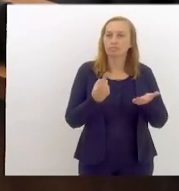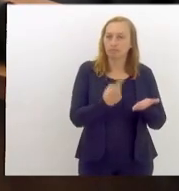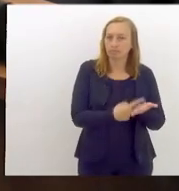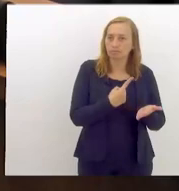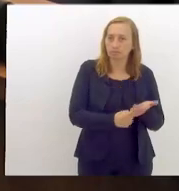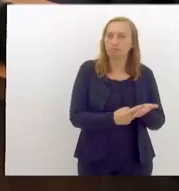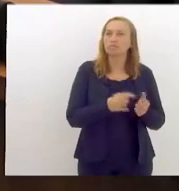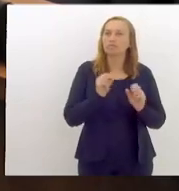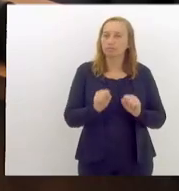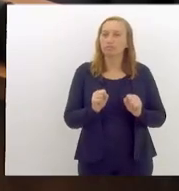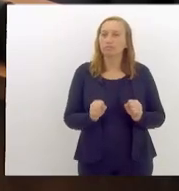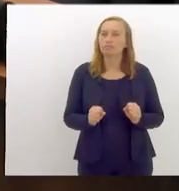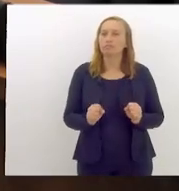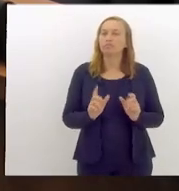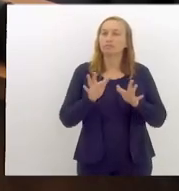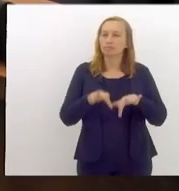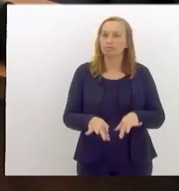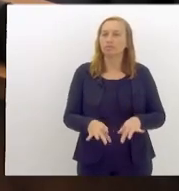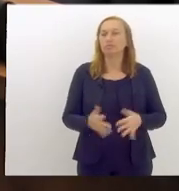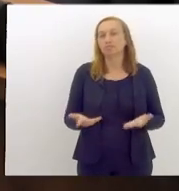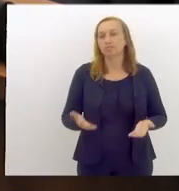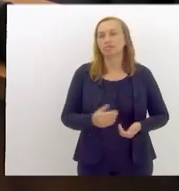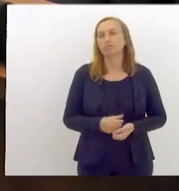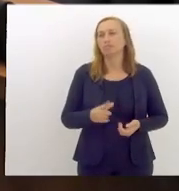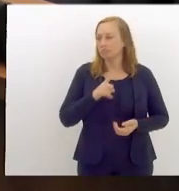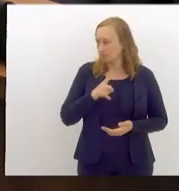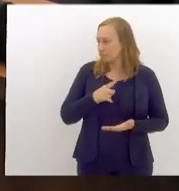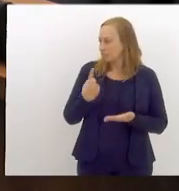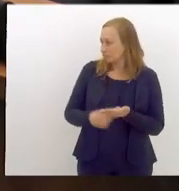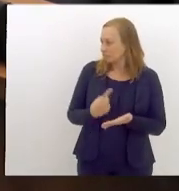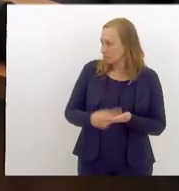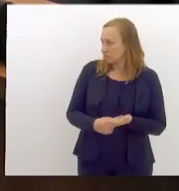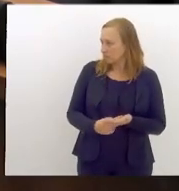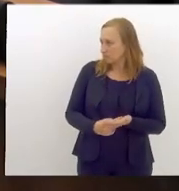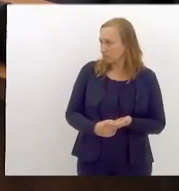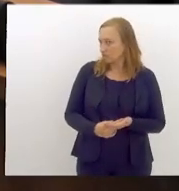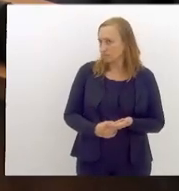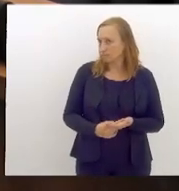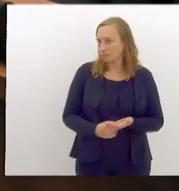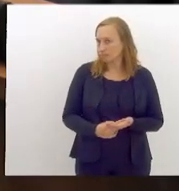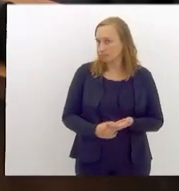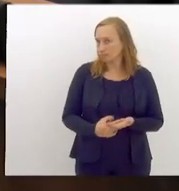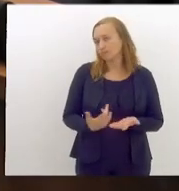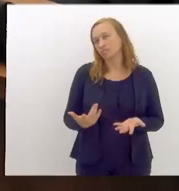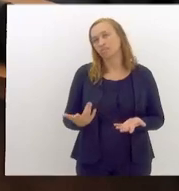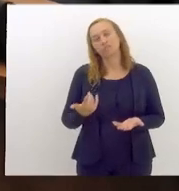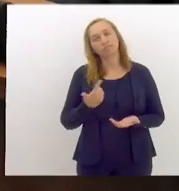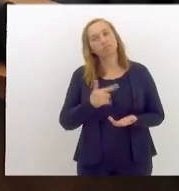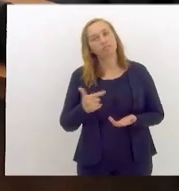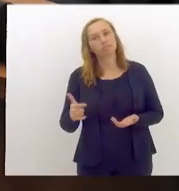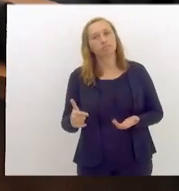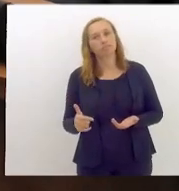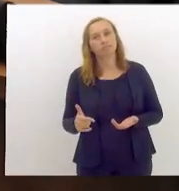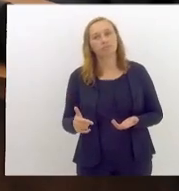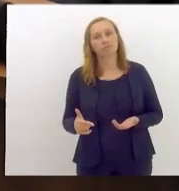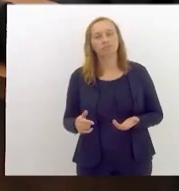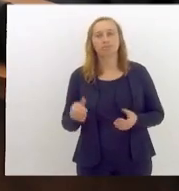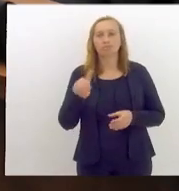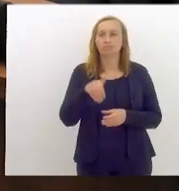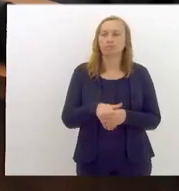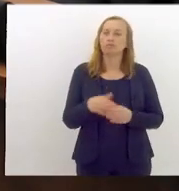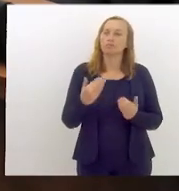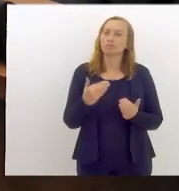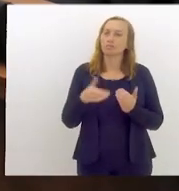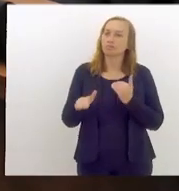a gente pode fechar um pacote temos acordo como agenda desse tipo se não temos o nosso voto